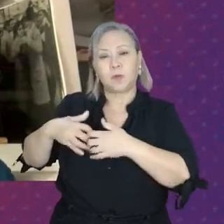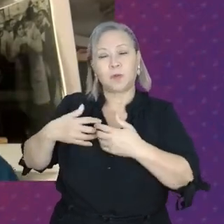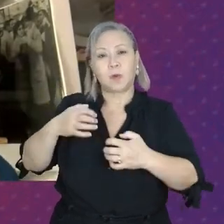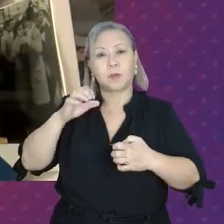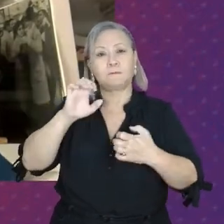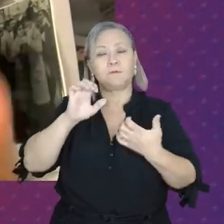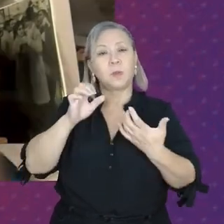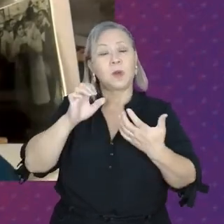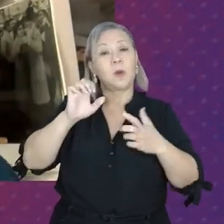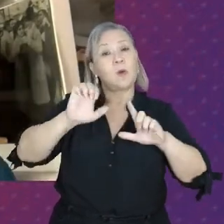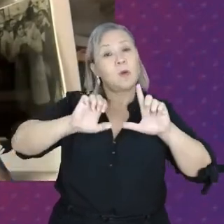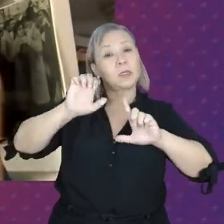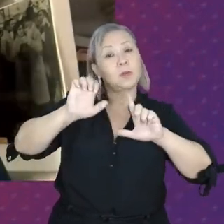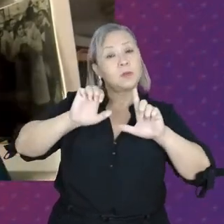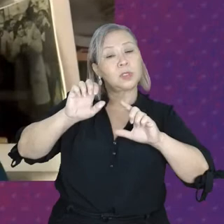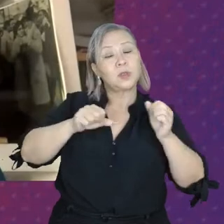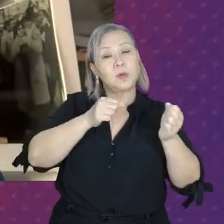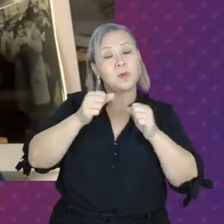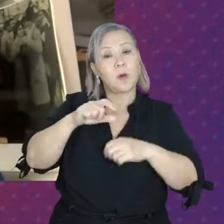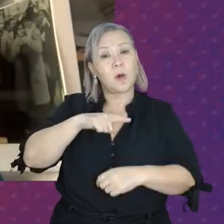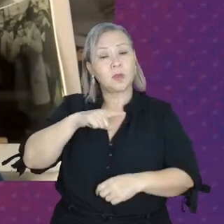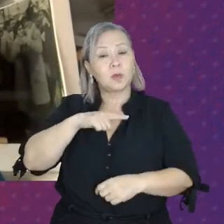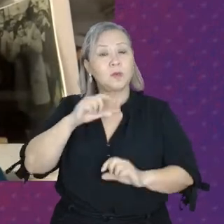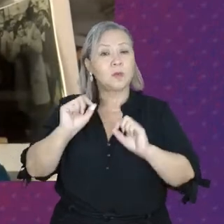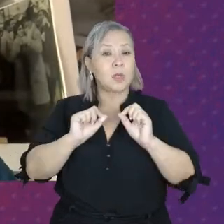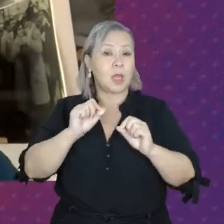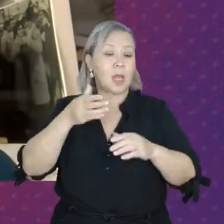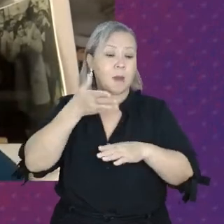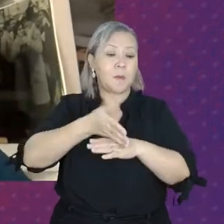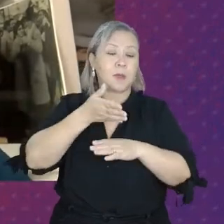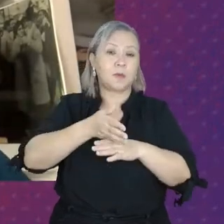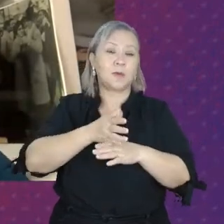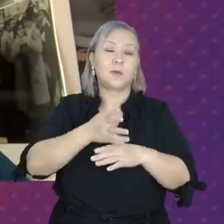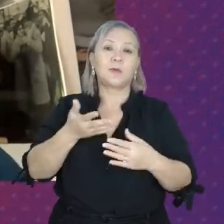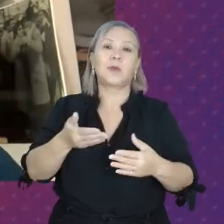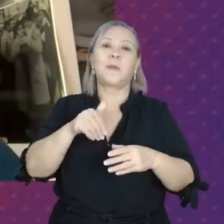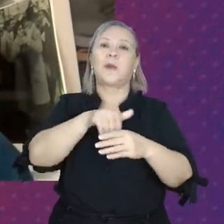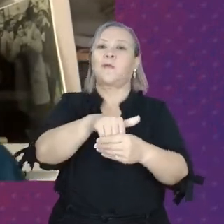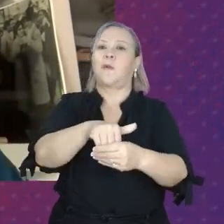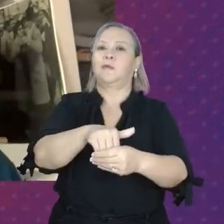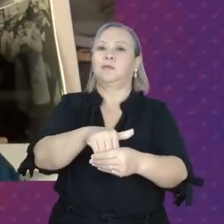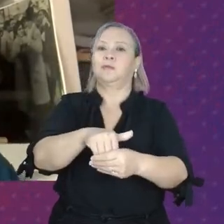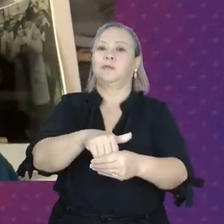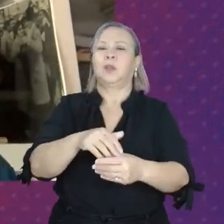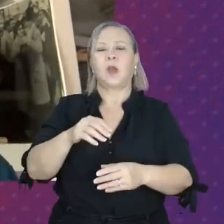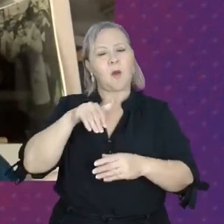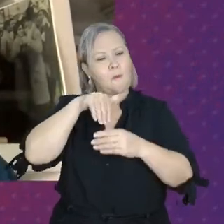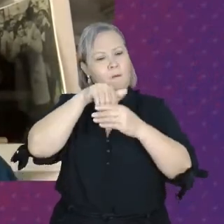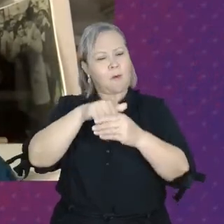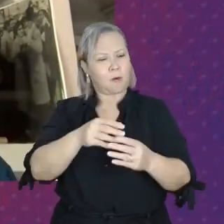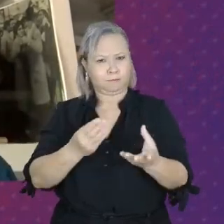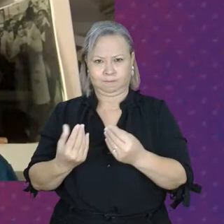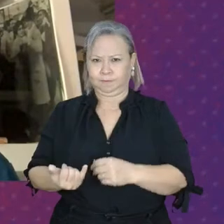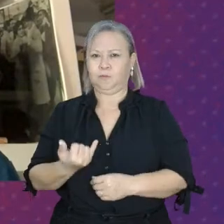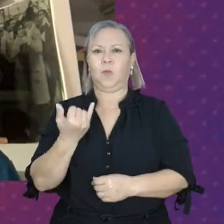executivo e possam ter participação não só por meio do voto. O voto é muito